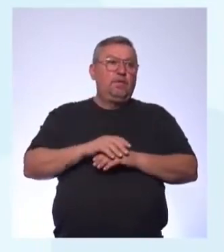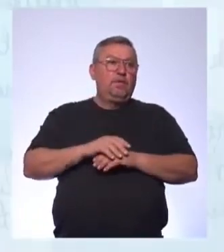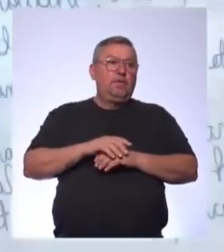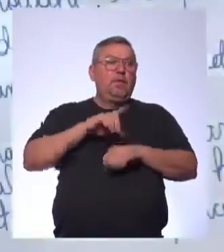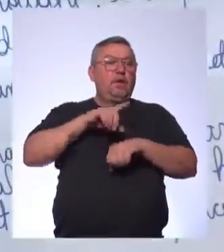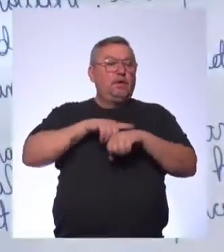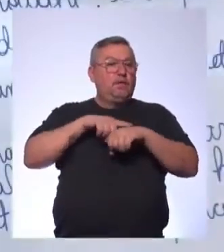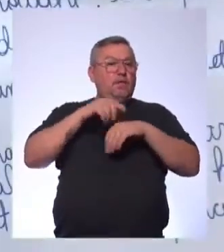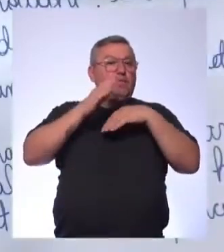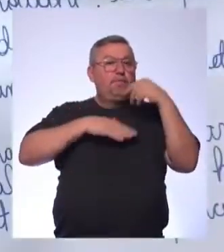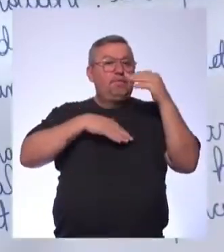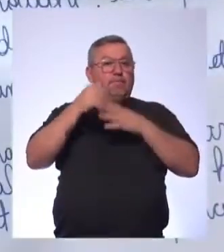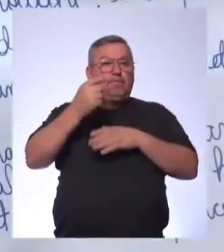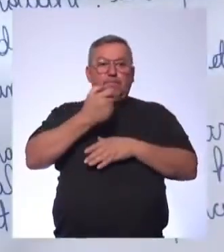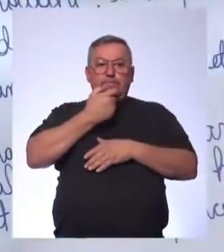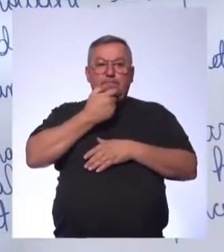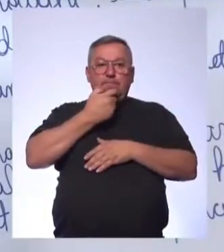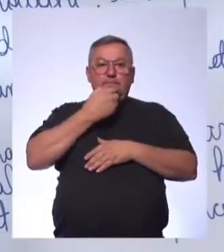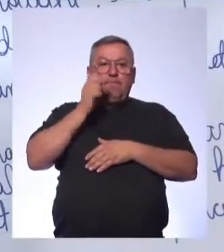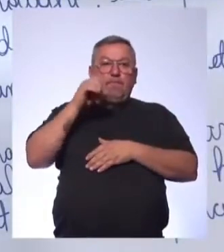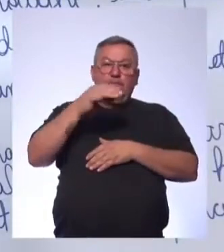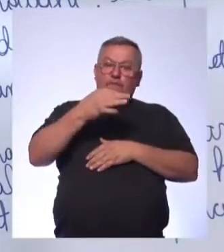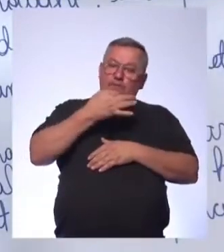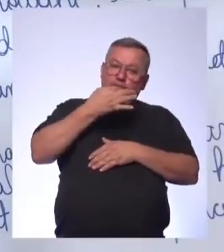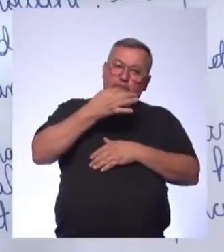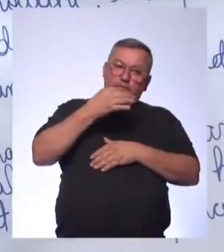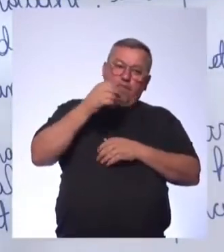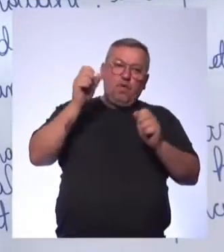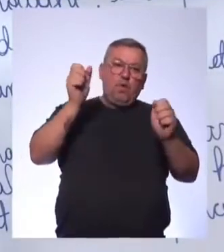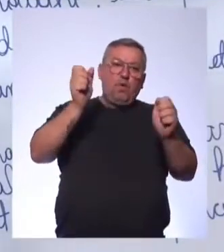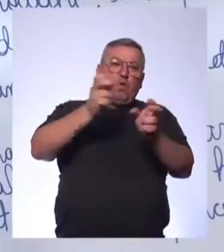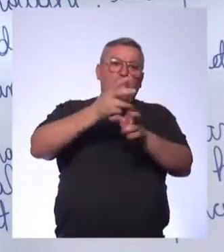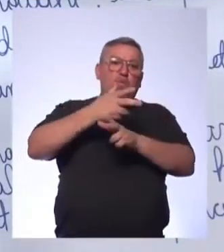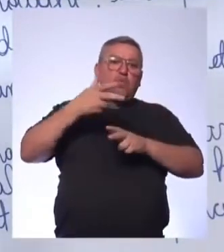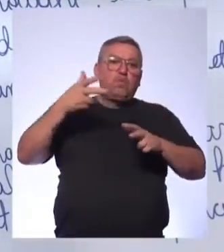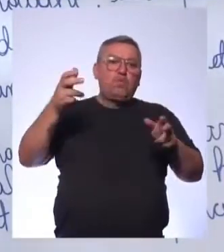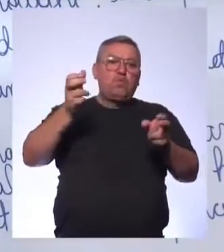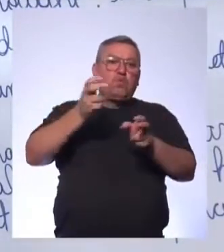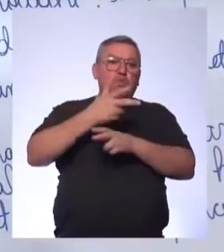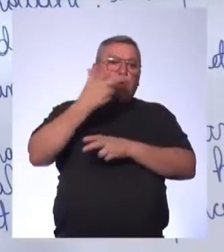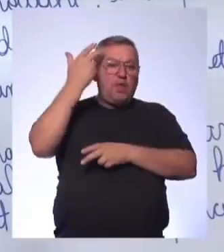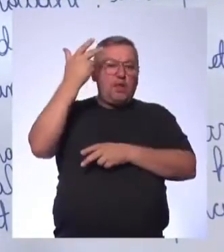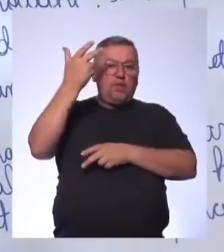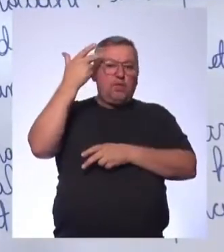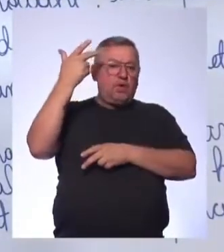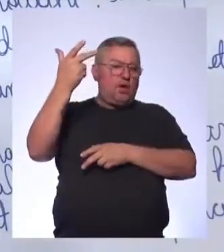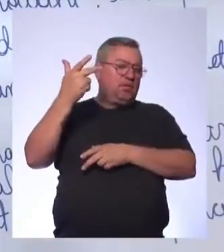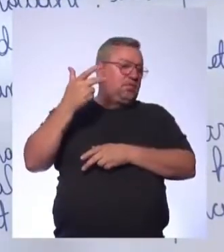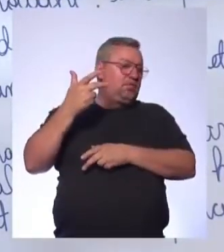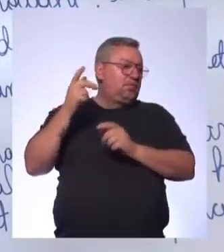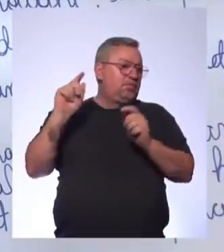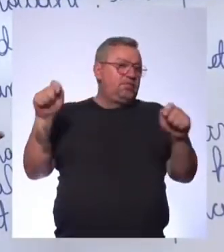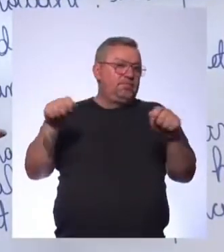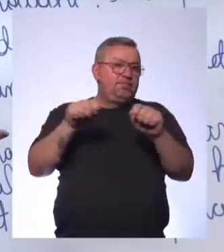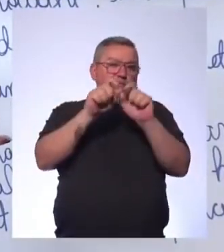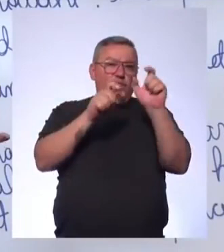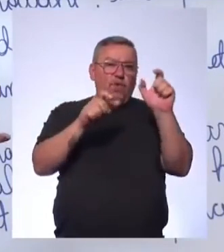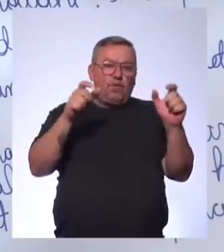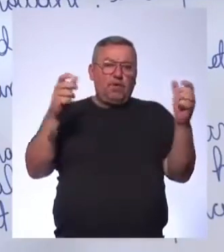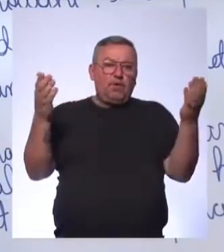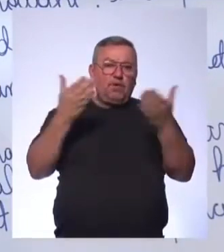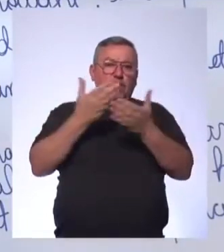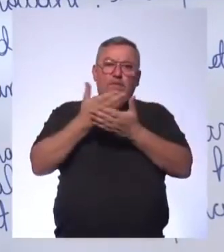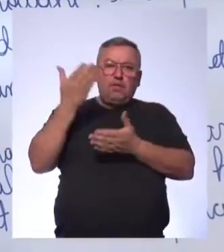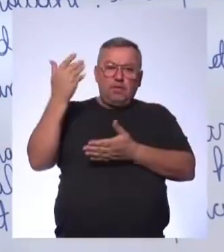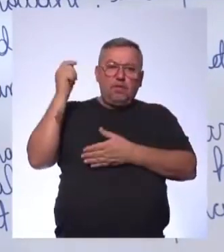hora de você praticar o seu inglês. Se você achar que ciclone é natural, it's a natural event, né? Um vocabulário que você aprendeu na aula